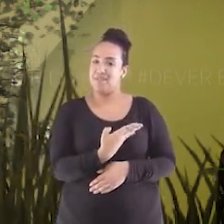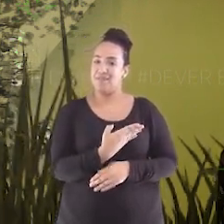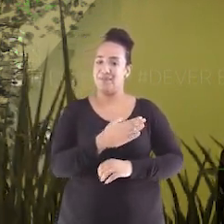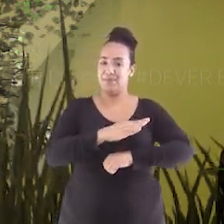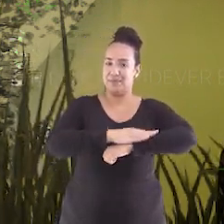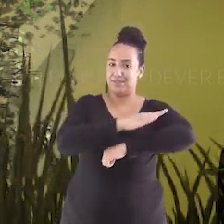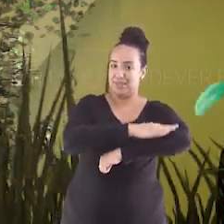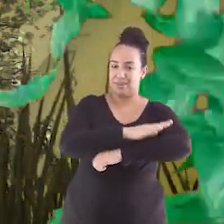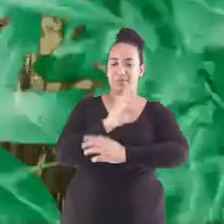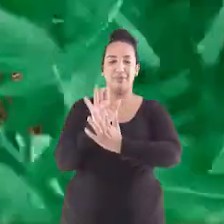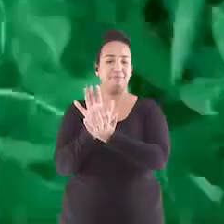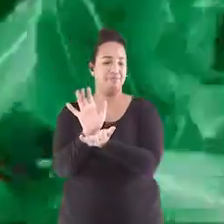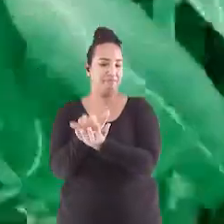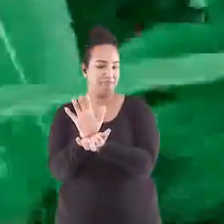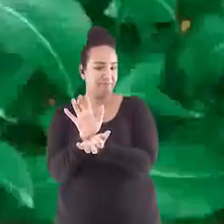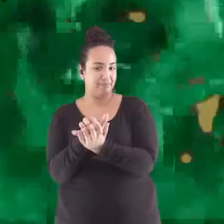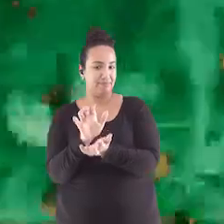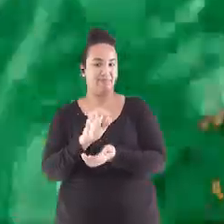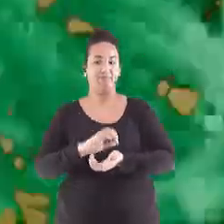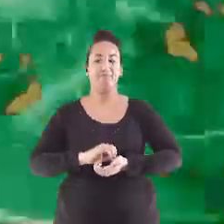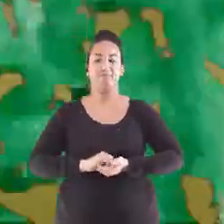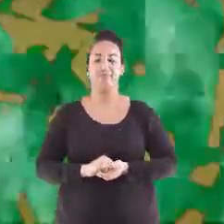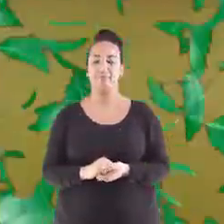e o jacaré.